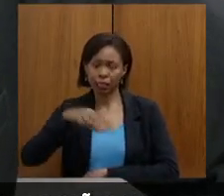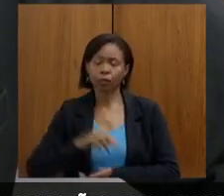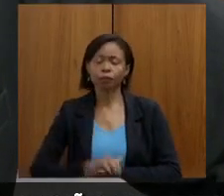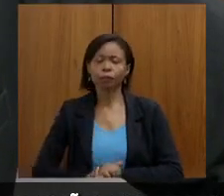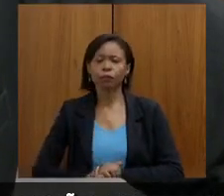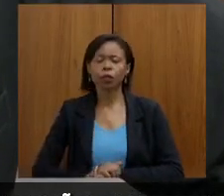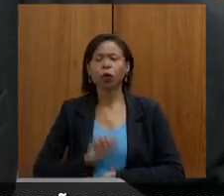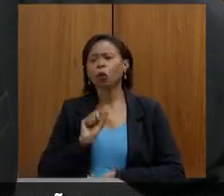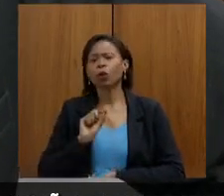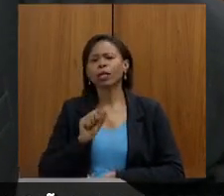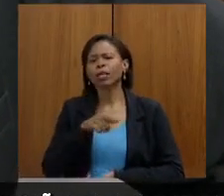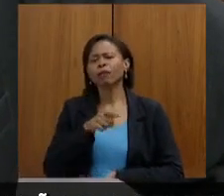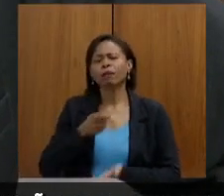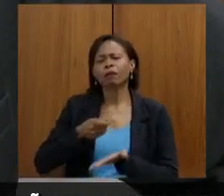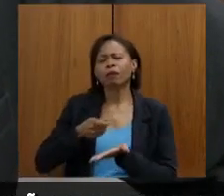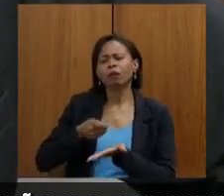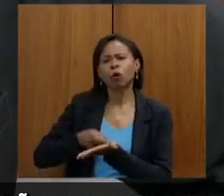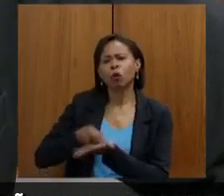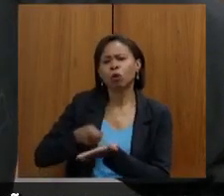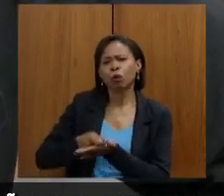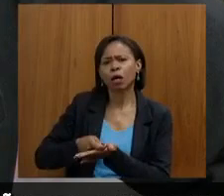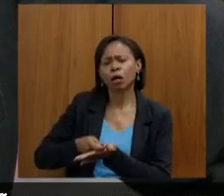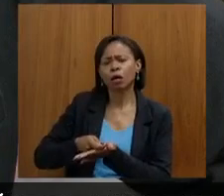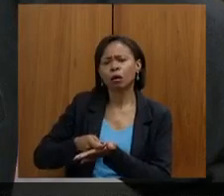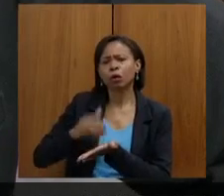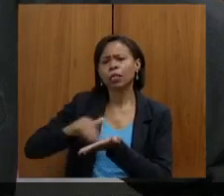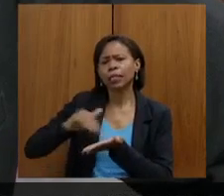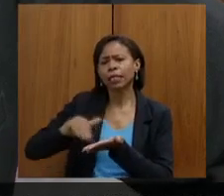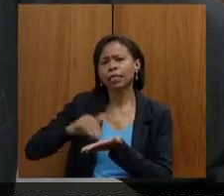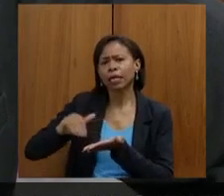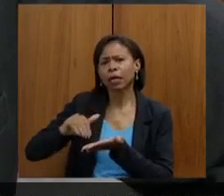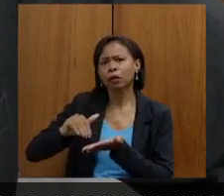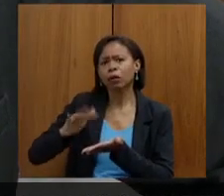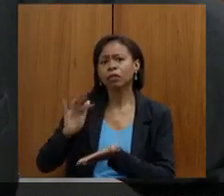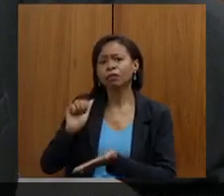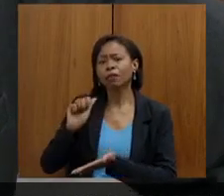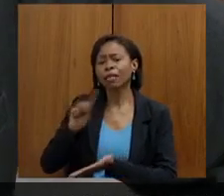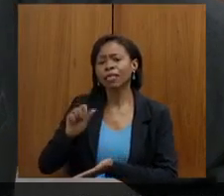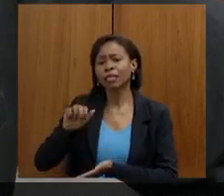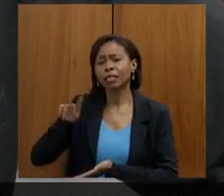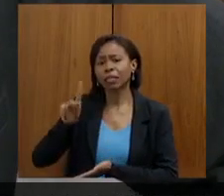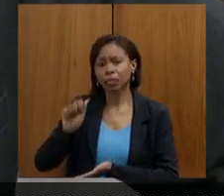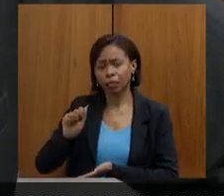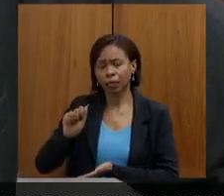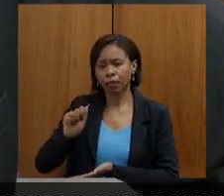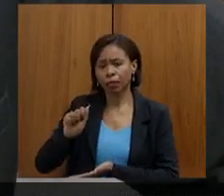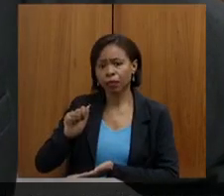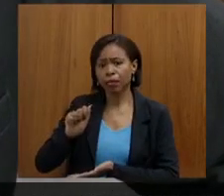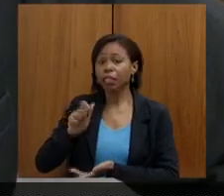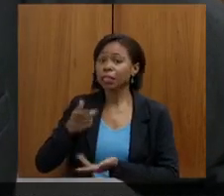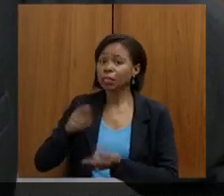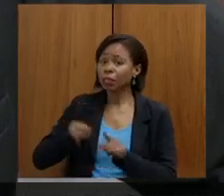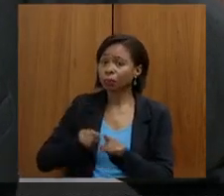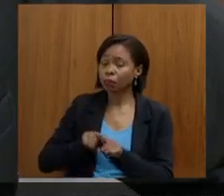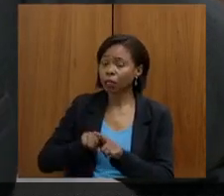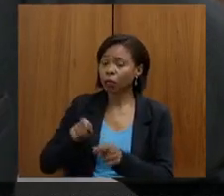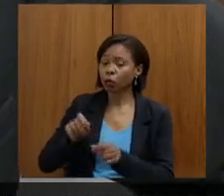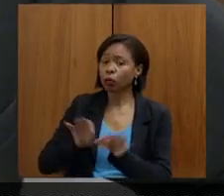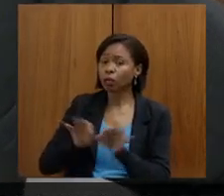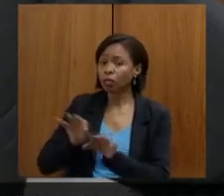cobrar do secretário Estadual de fazenda e de planejamento e gestão quanto à